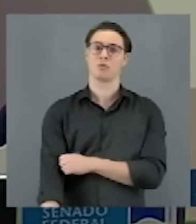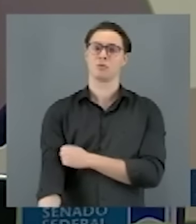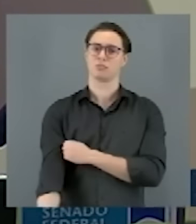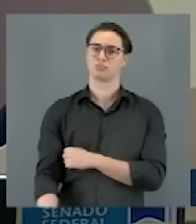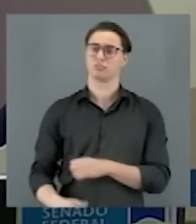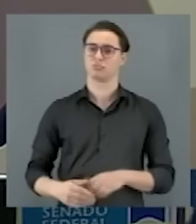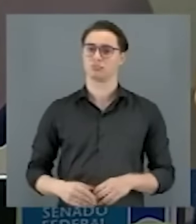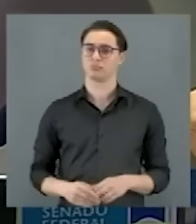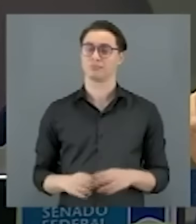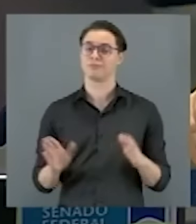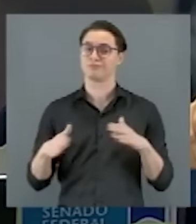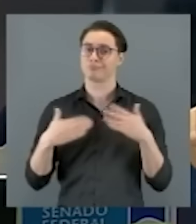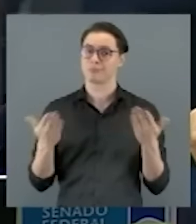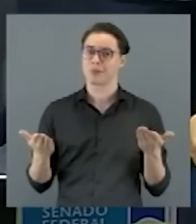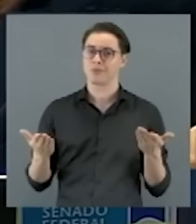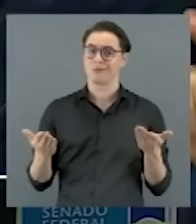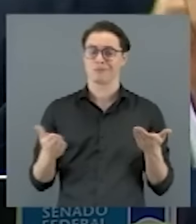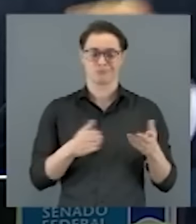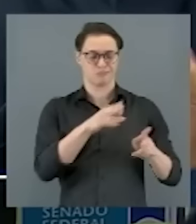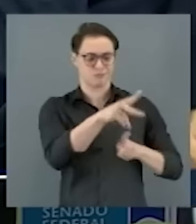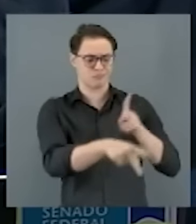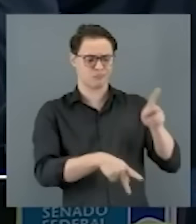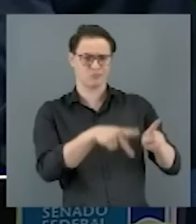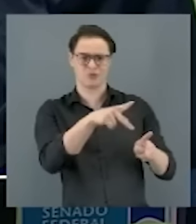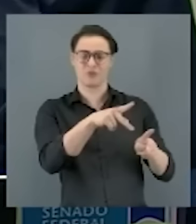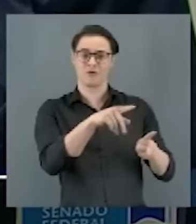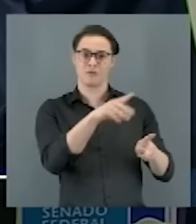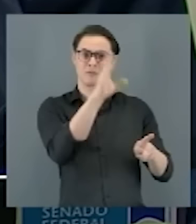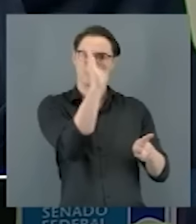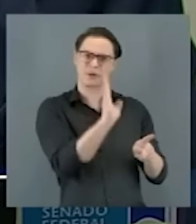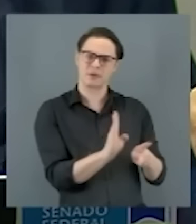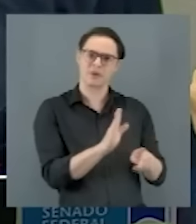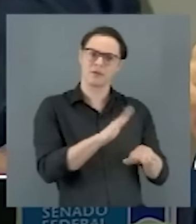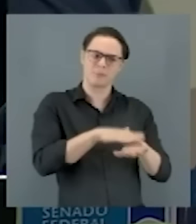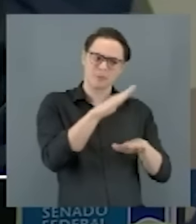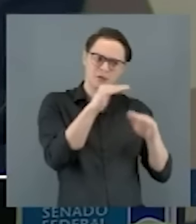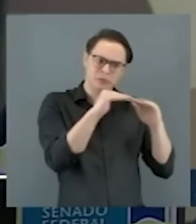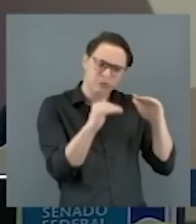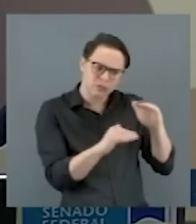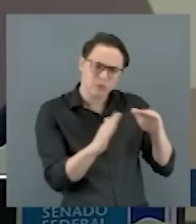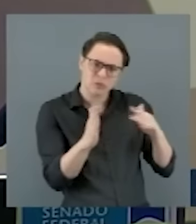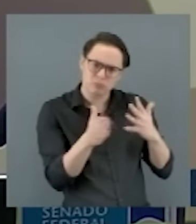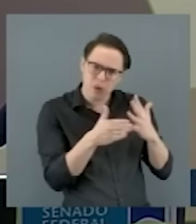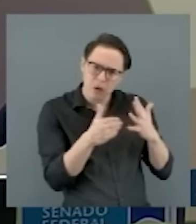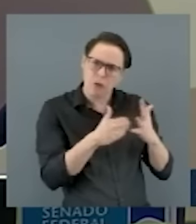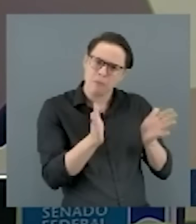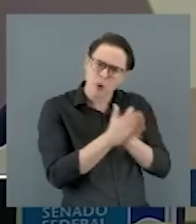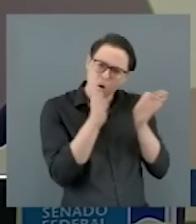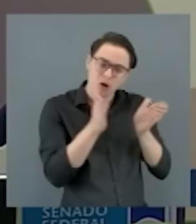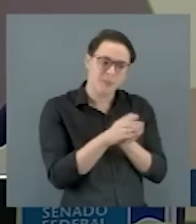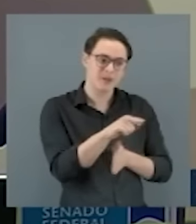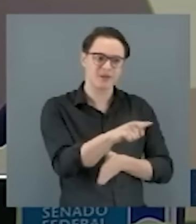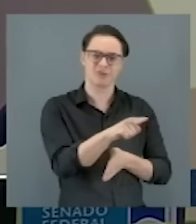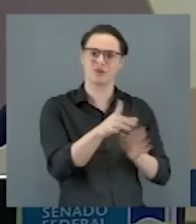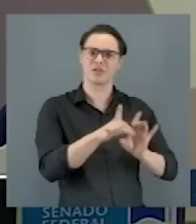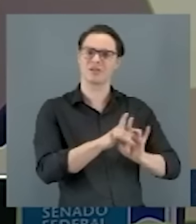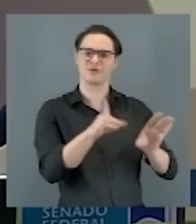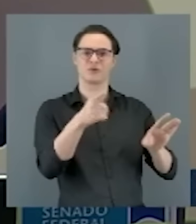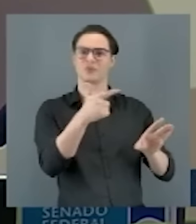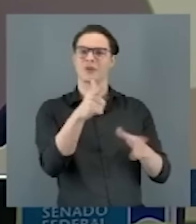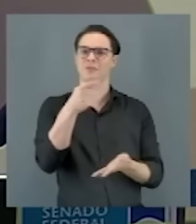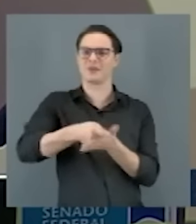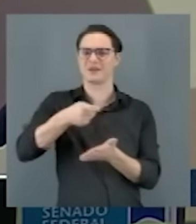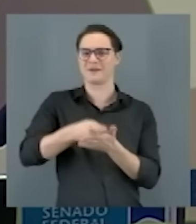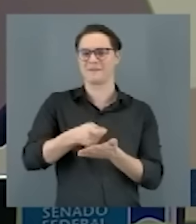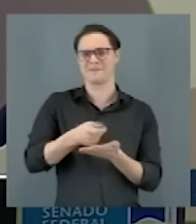E aí, especialmente os brasileiros mais pobres, deixaram de ter a obrigação de pagar por